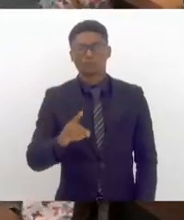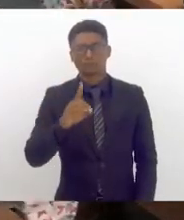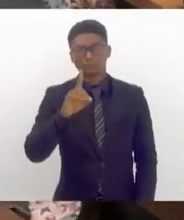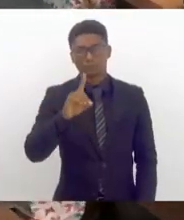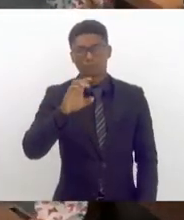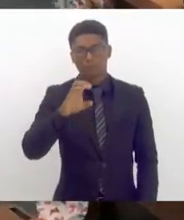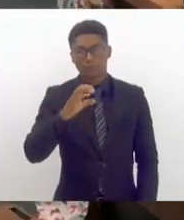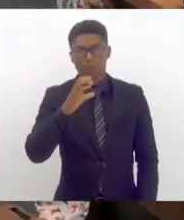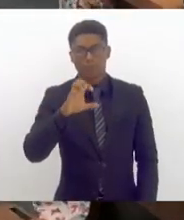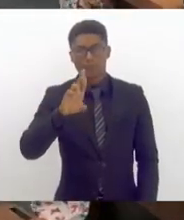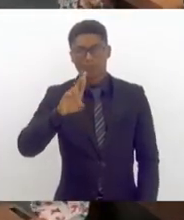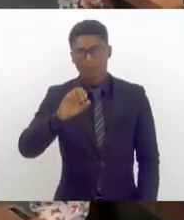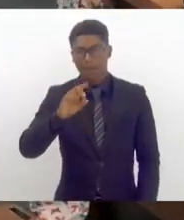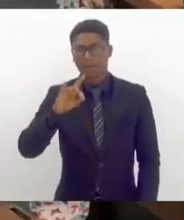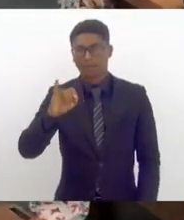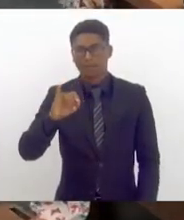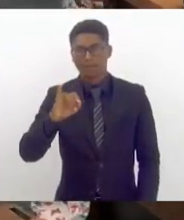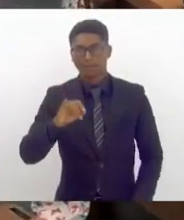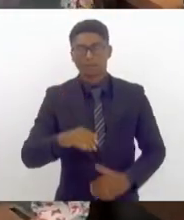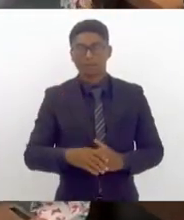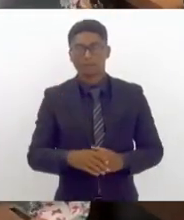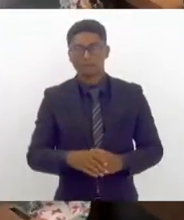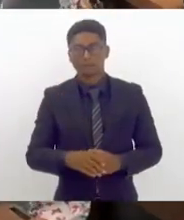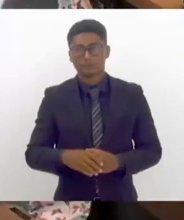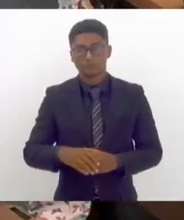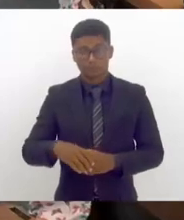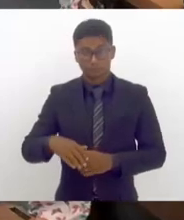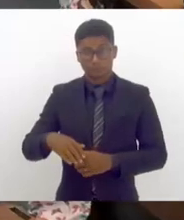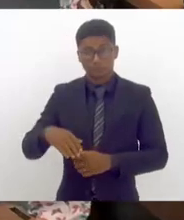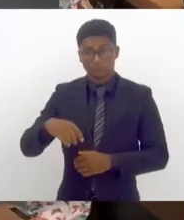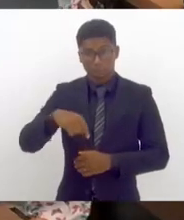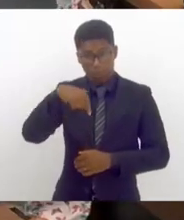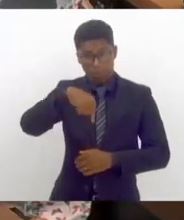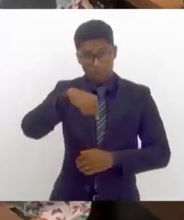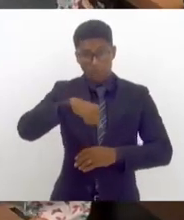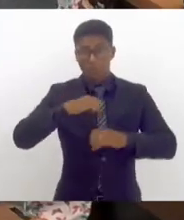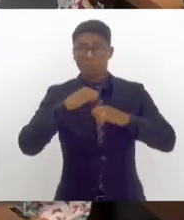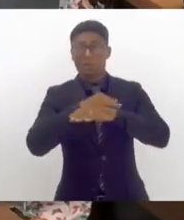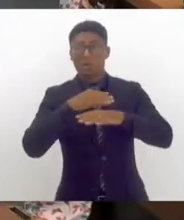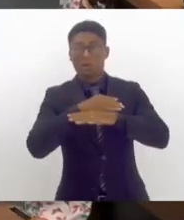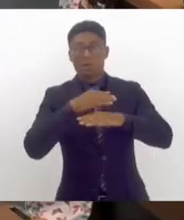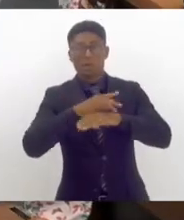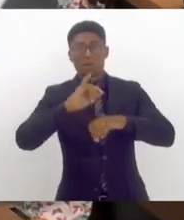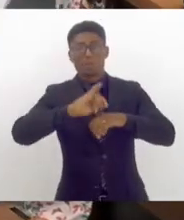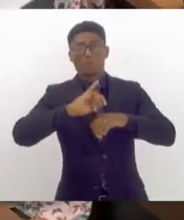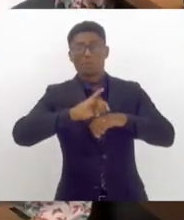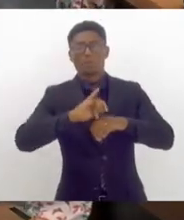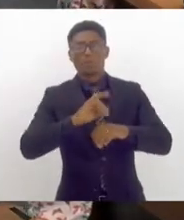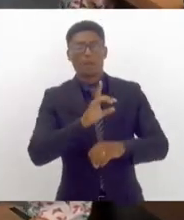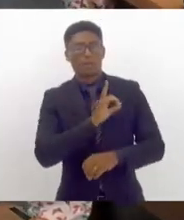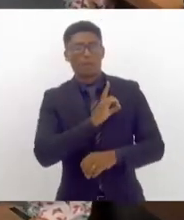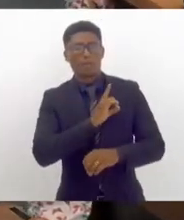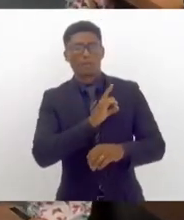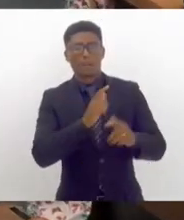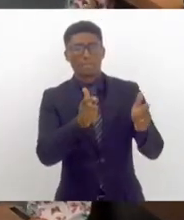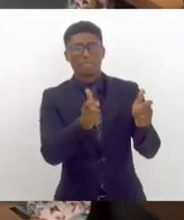aqui, na região metropolitana, uma delegacia pequena, muito ativa, mas